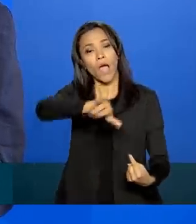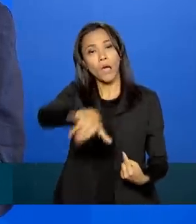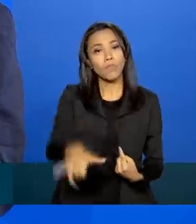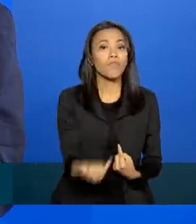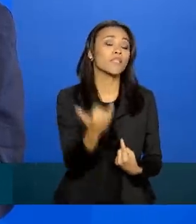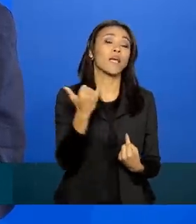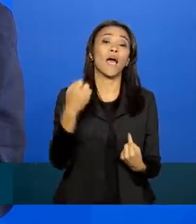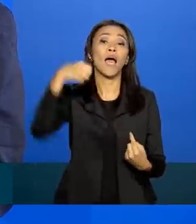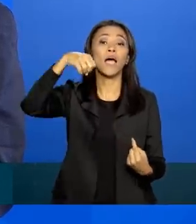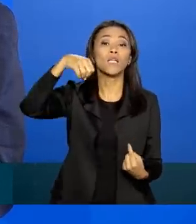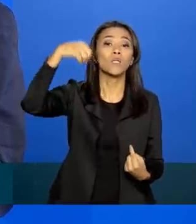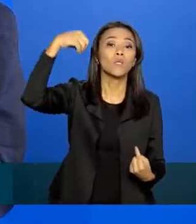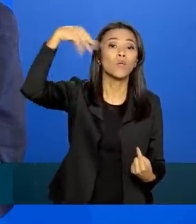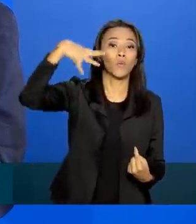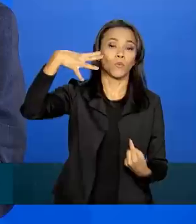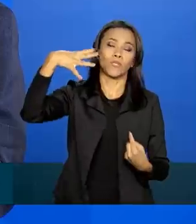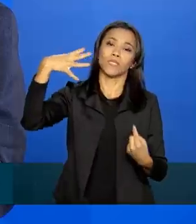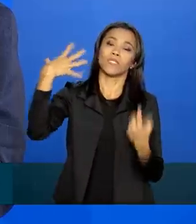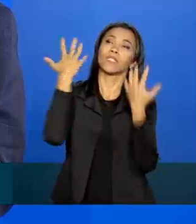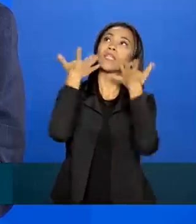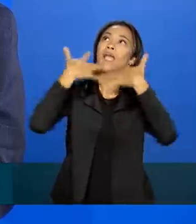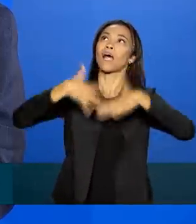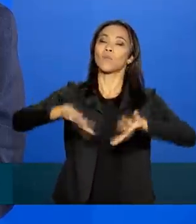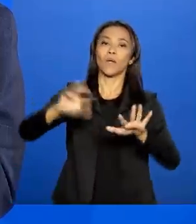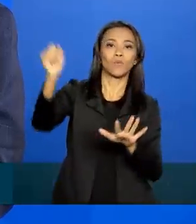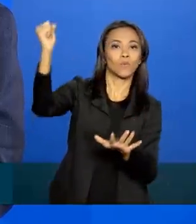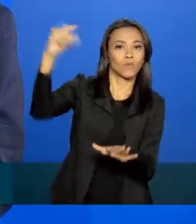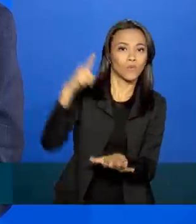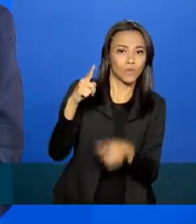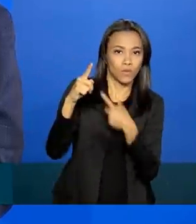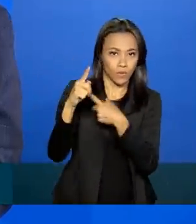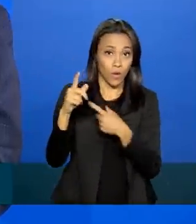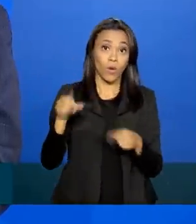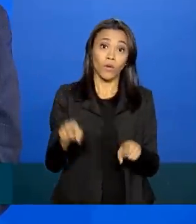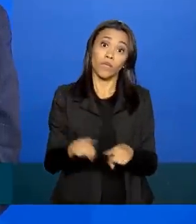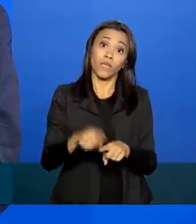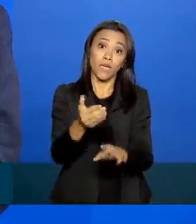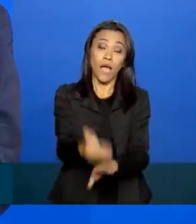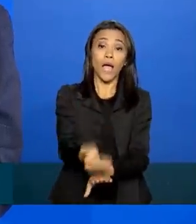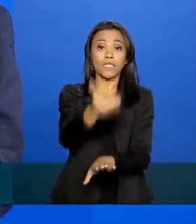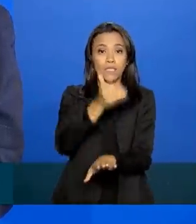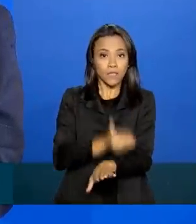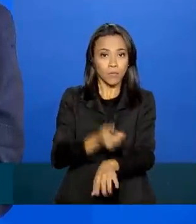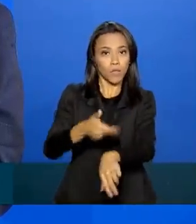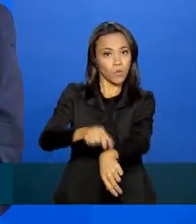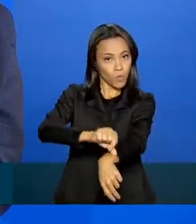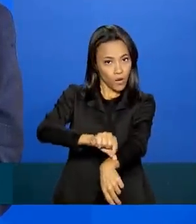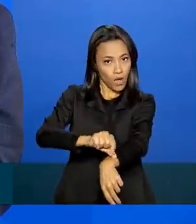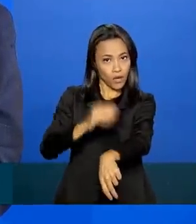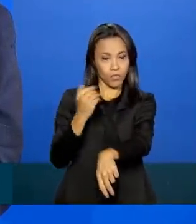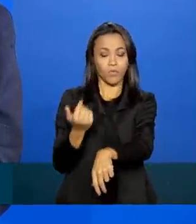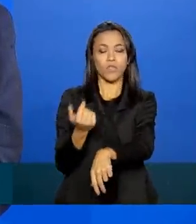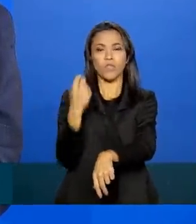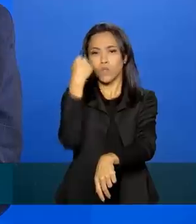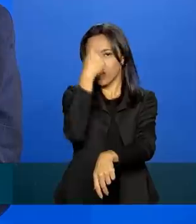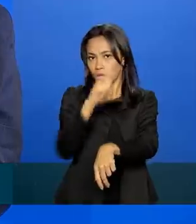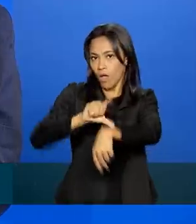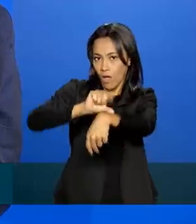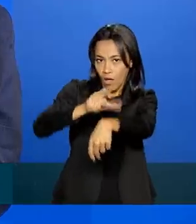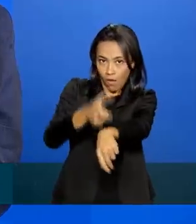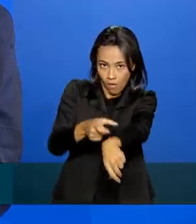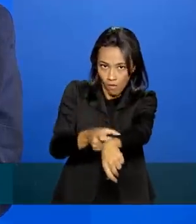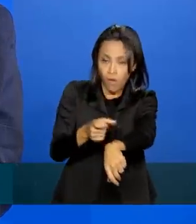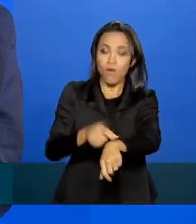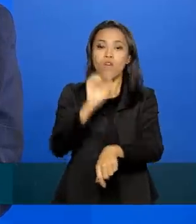natural a partir do adiantamento dos relógios em uma hora ea conseqüente